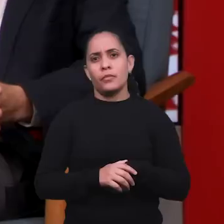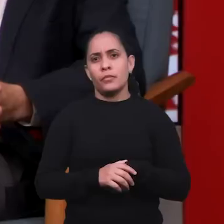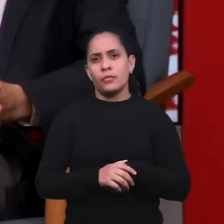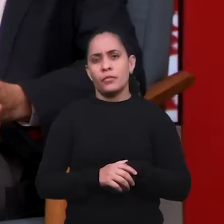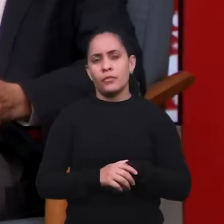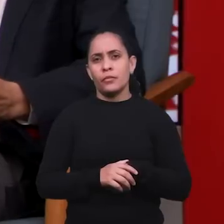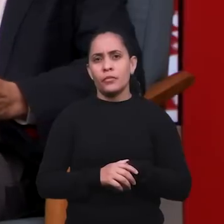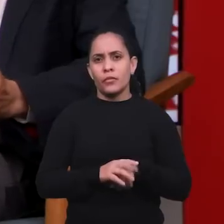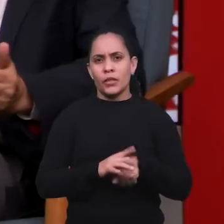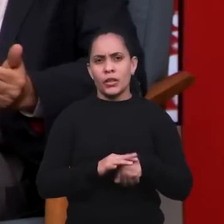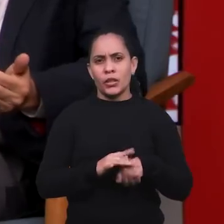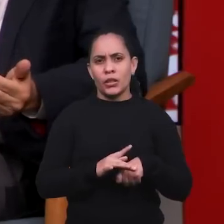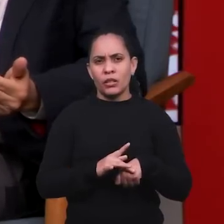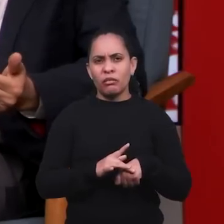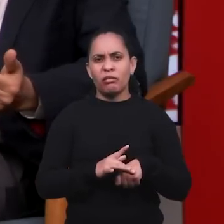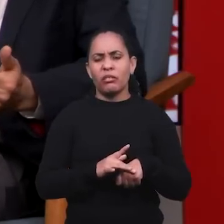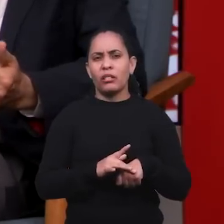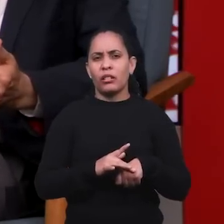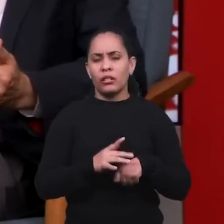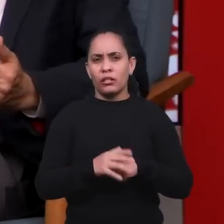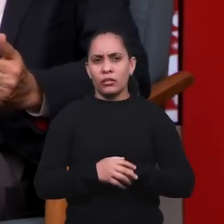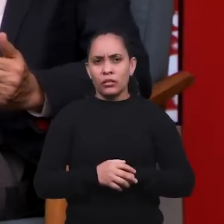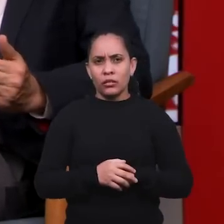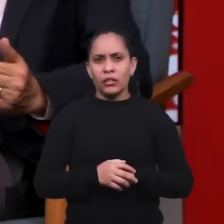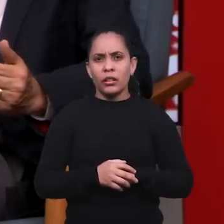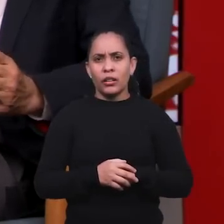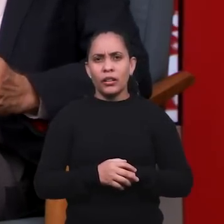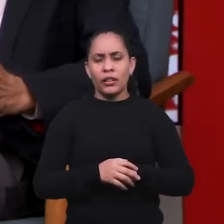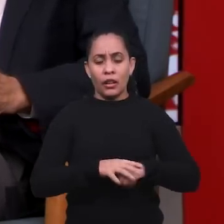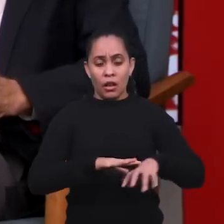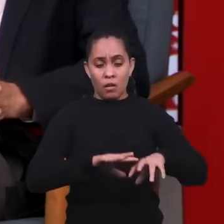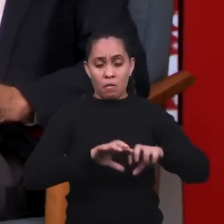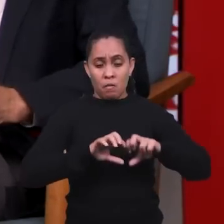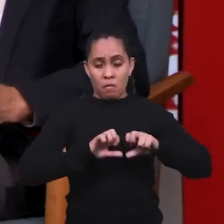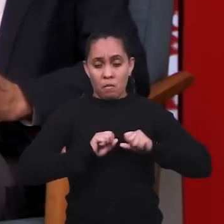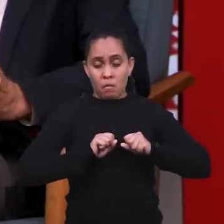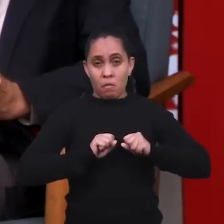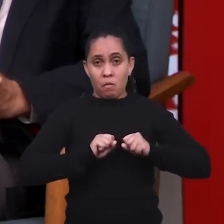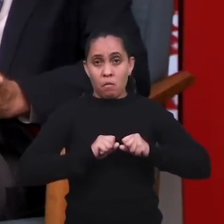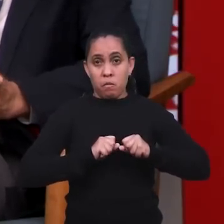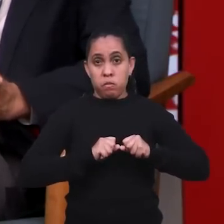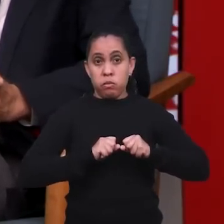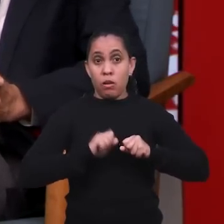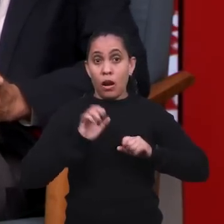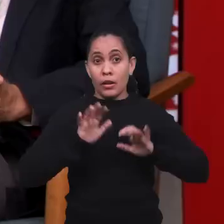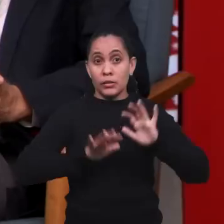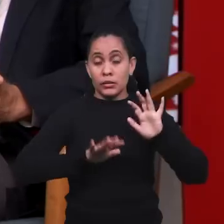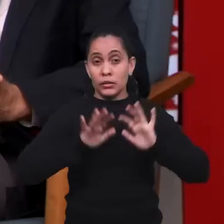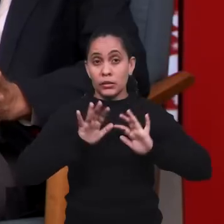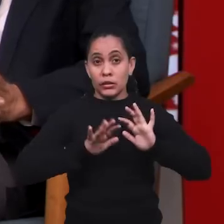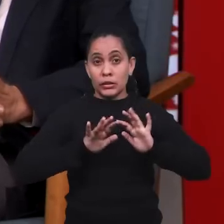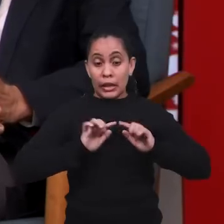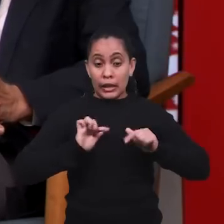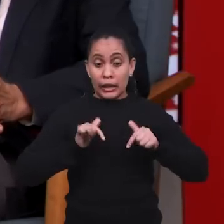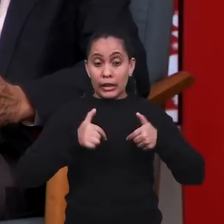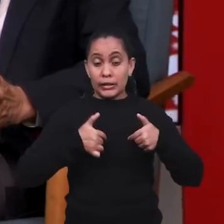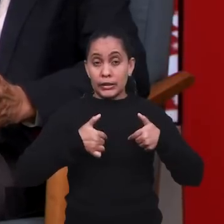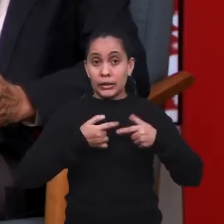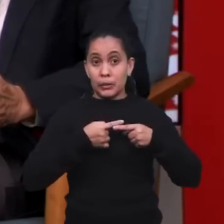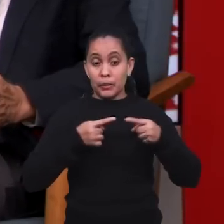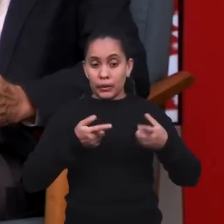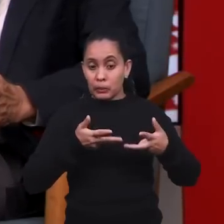de insidiosa, ou seja, ela é lenta, ela às vezes evolui de maneira muito silenciosa. Há